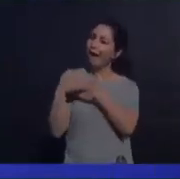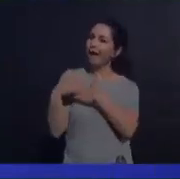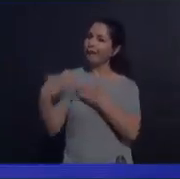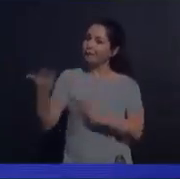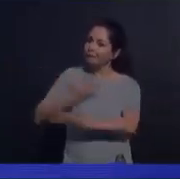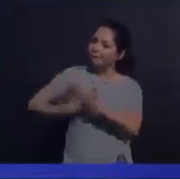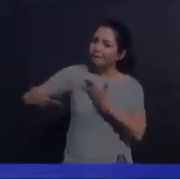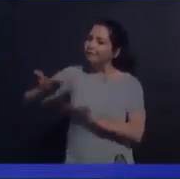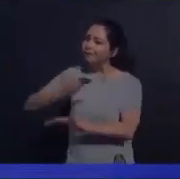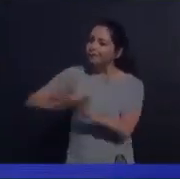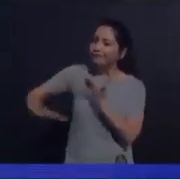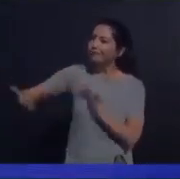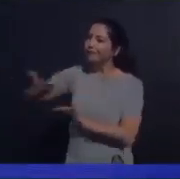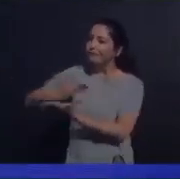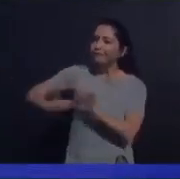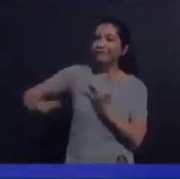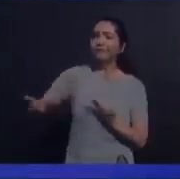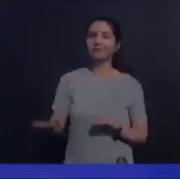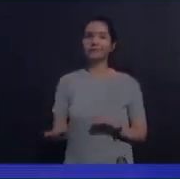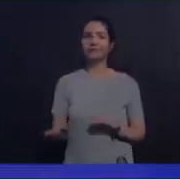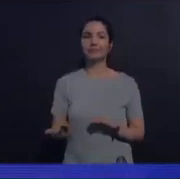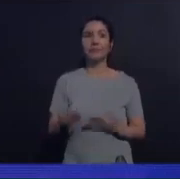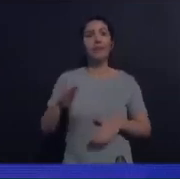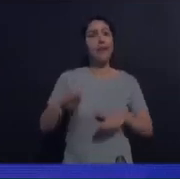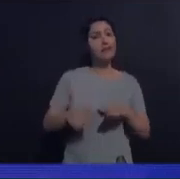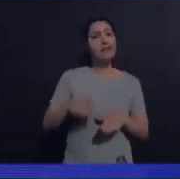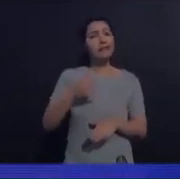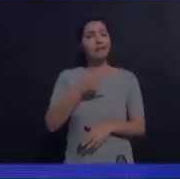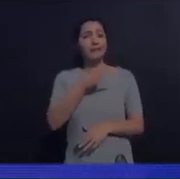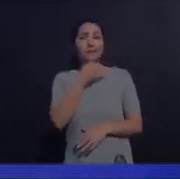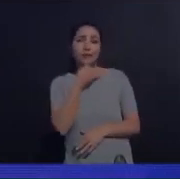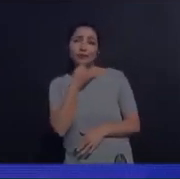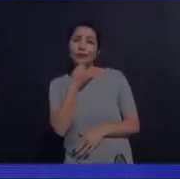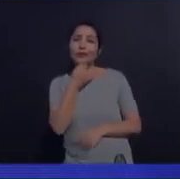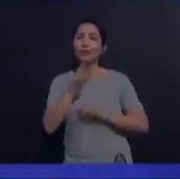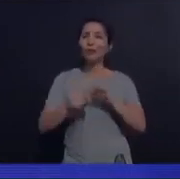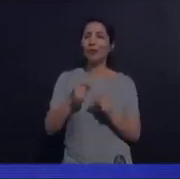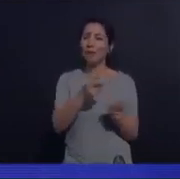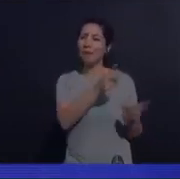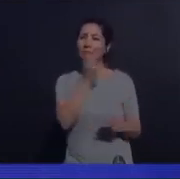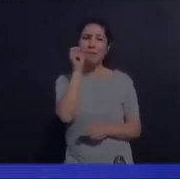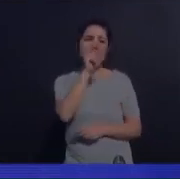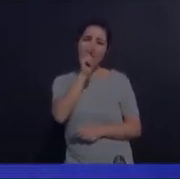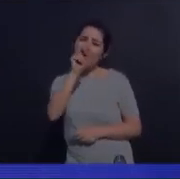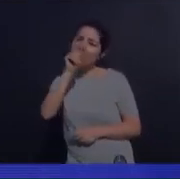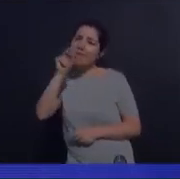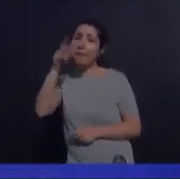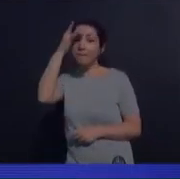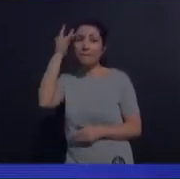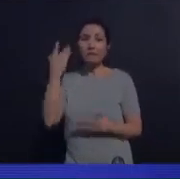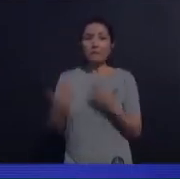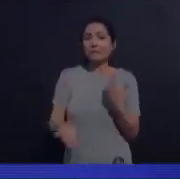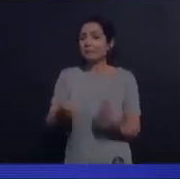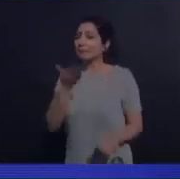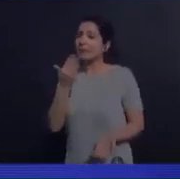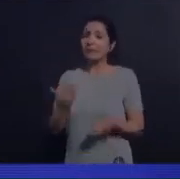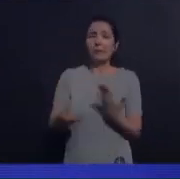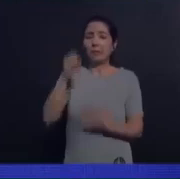comigo. Gente, é muito triste a gente ver pessoas desequilibradas. Eu vou dar